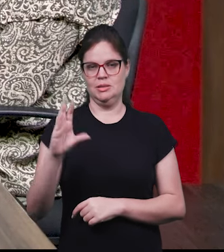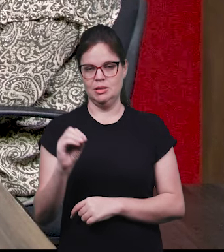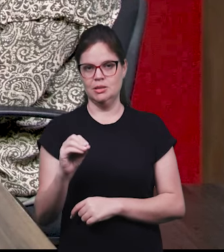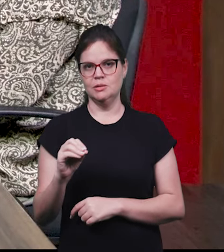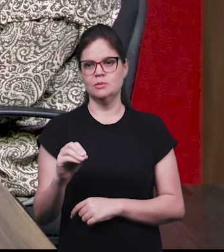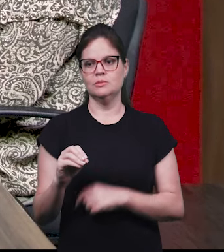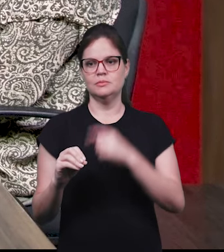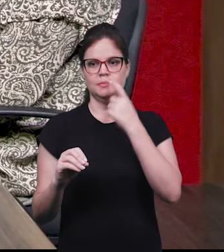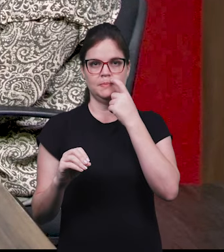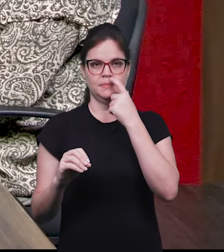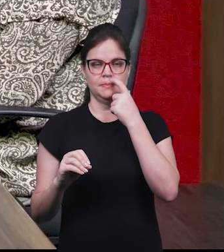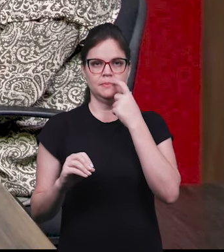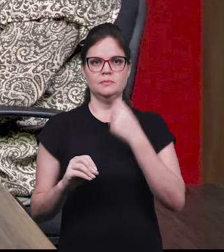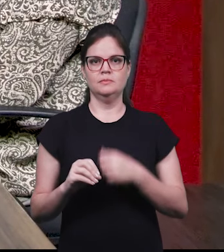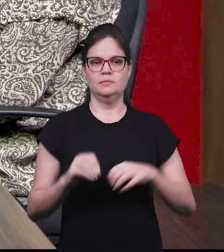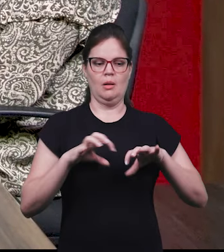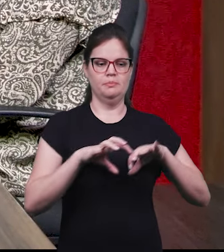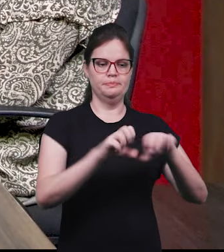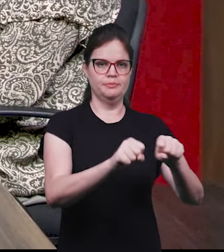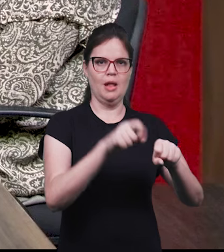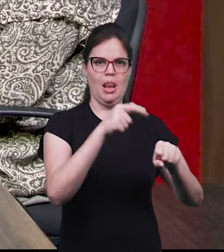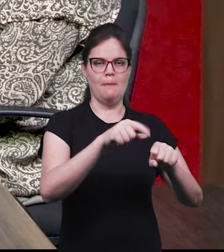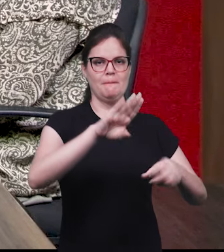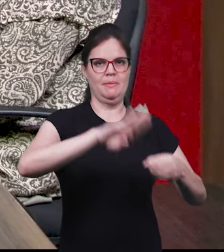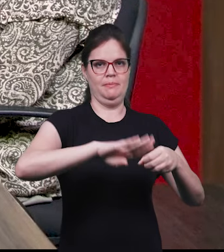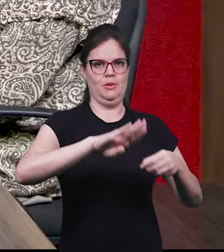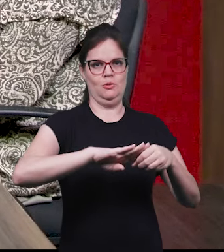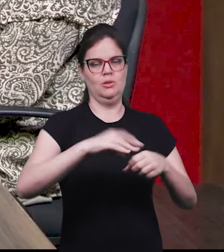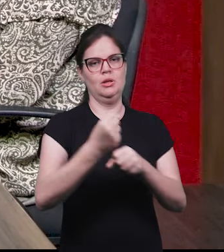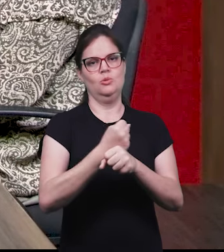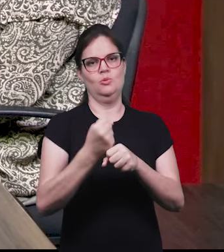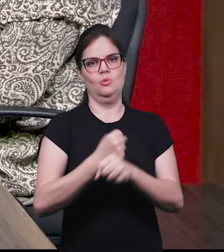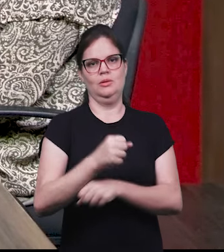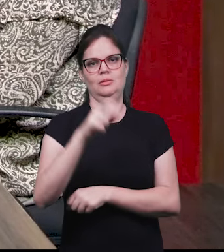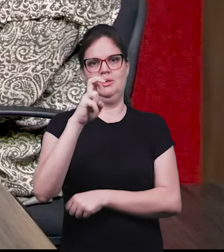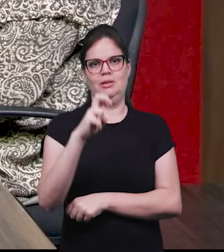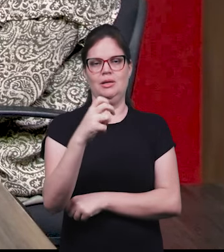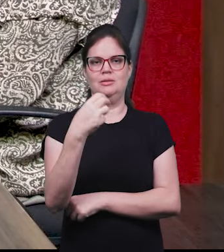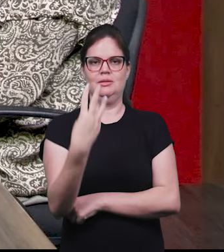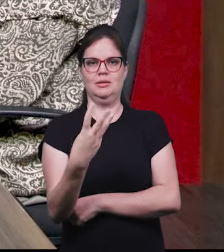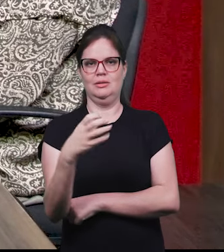Ciro, ele conquistou Babilônia em 539.